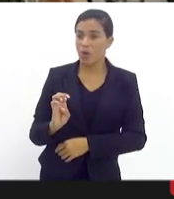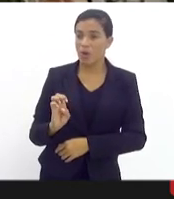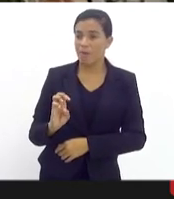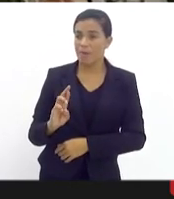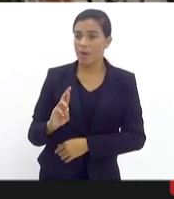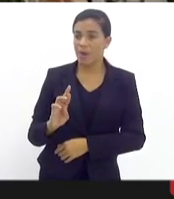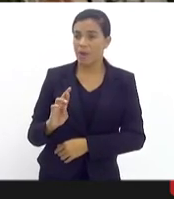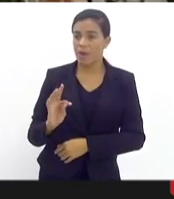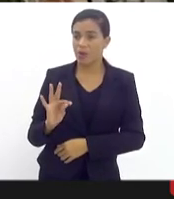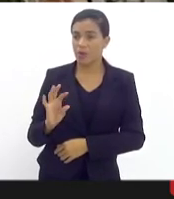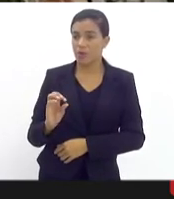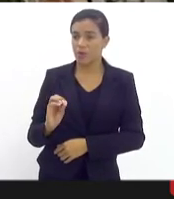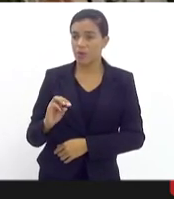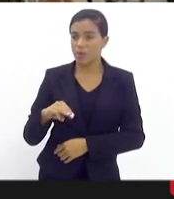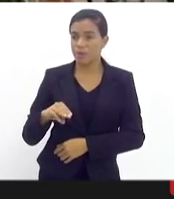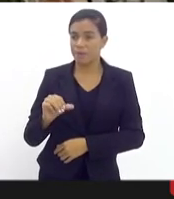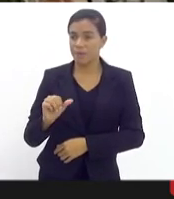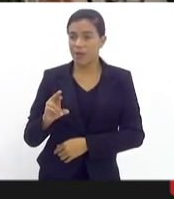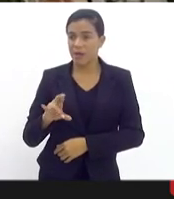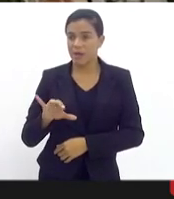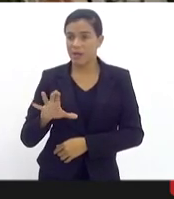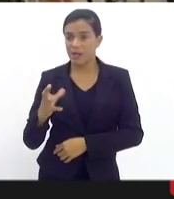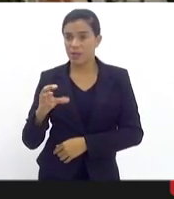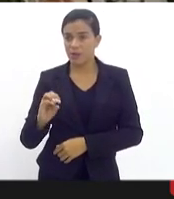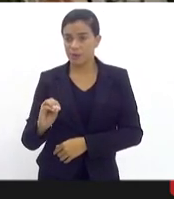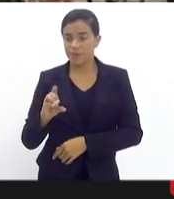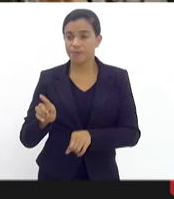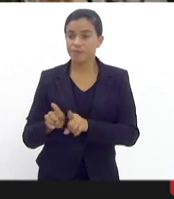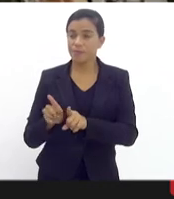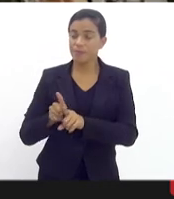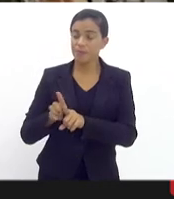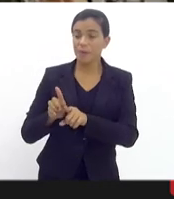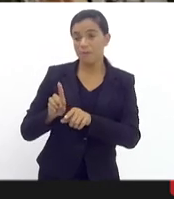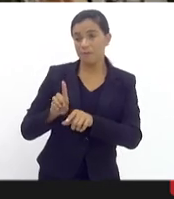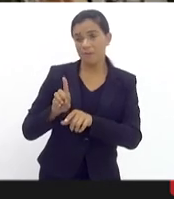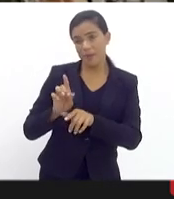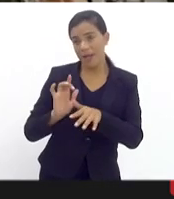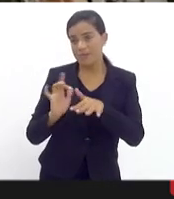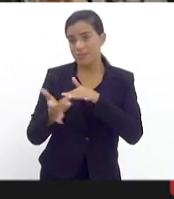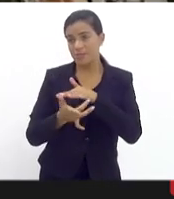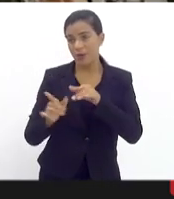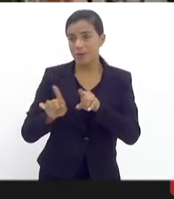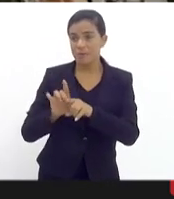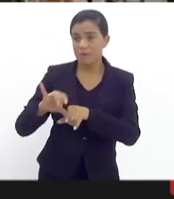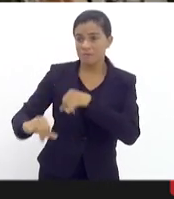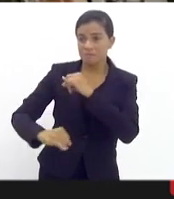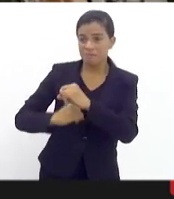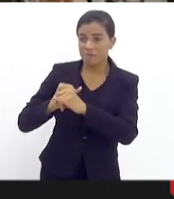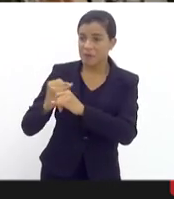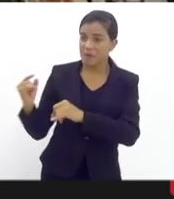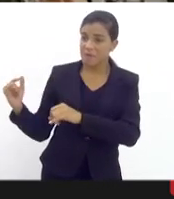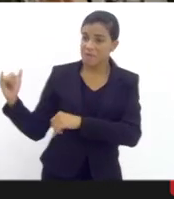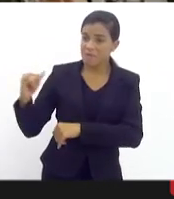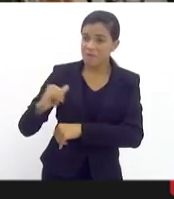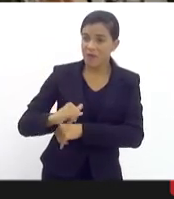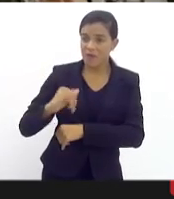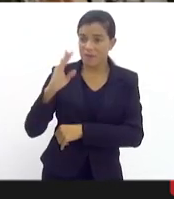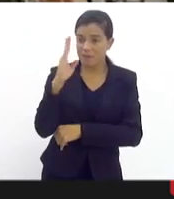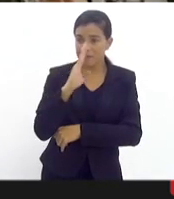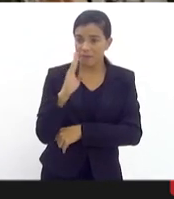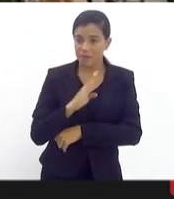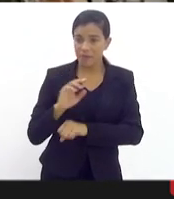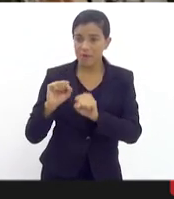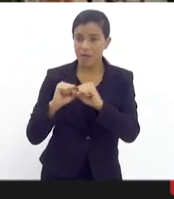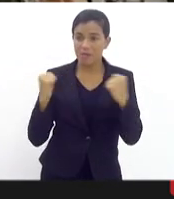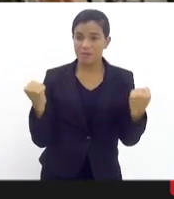em educação para a mídia e para a internet. Eles virão ao Brasil, nós faremos um seminário